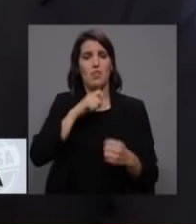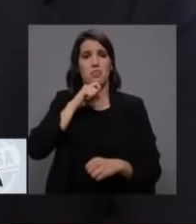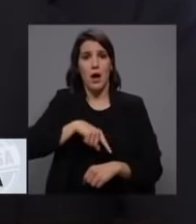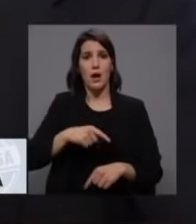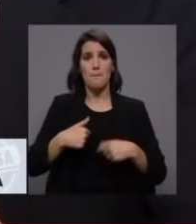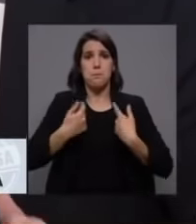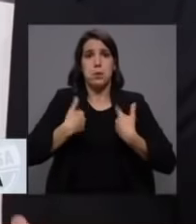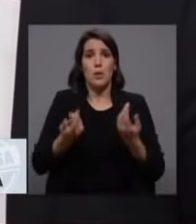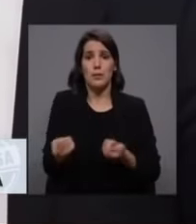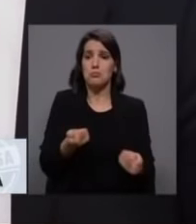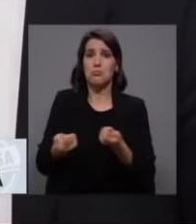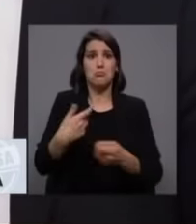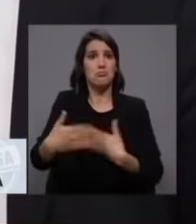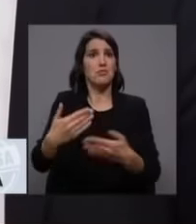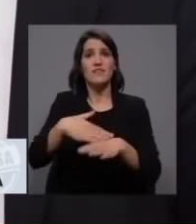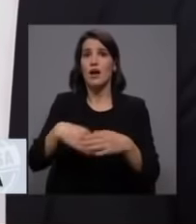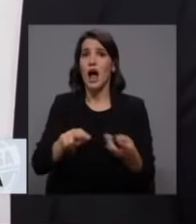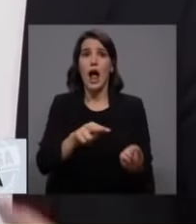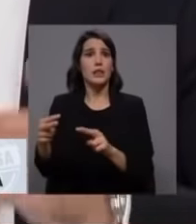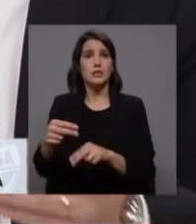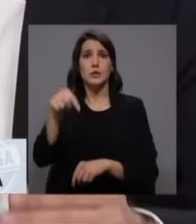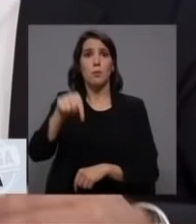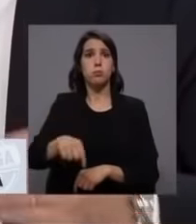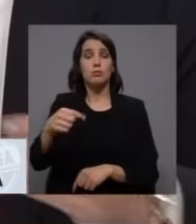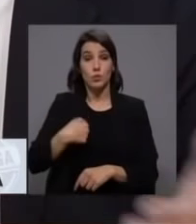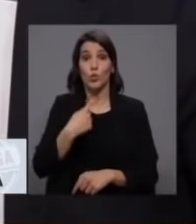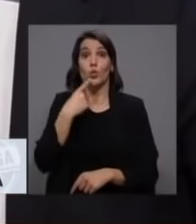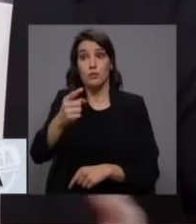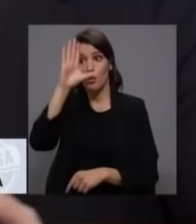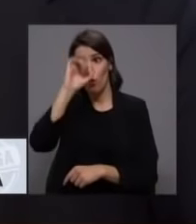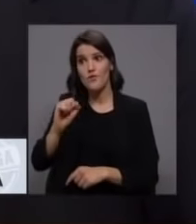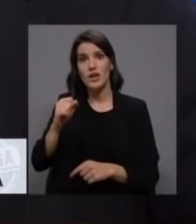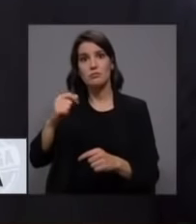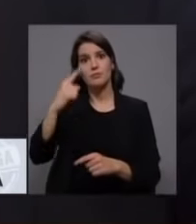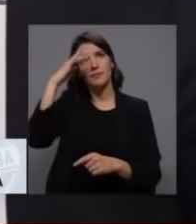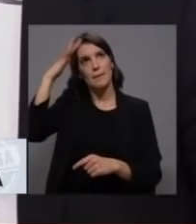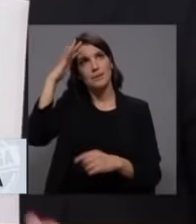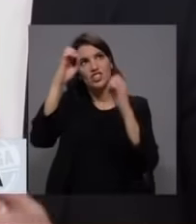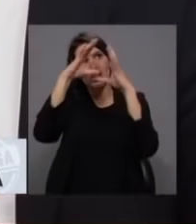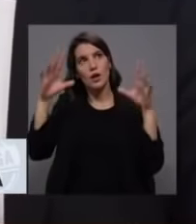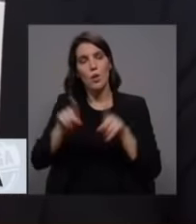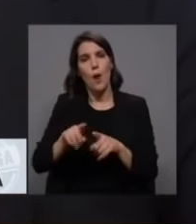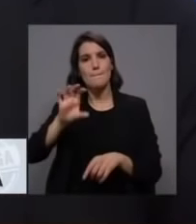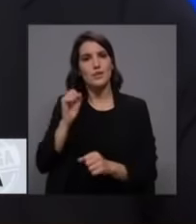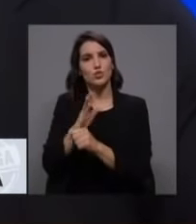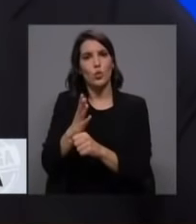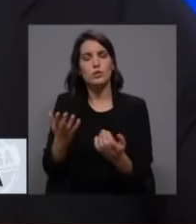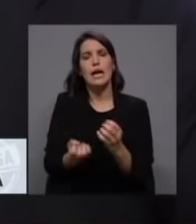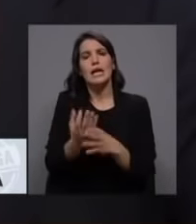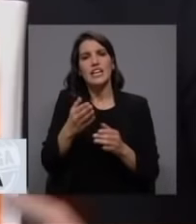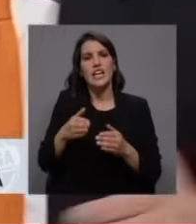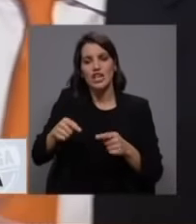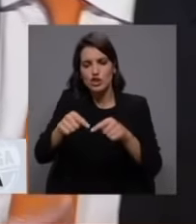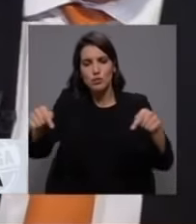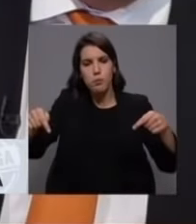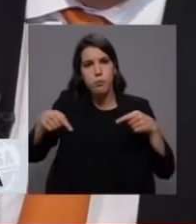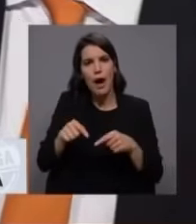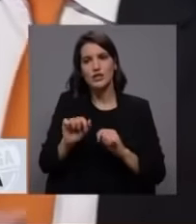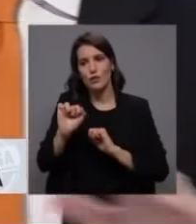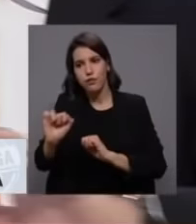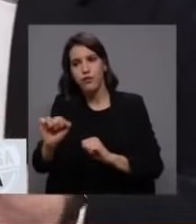para por via administrativa a fazer as alterações tiveram fazer e eu até disse para o governo ser imaginativo com outros países estão sempre criando circuitos próprios para ir não está